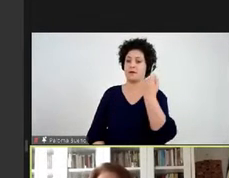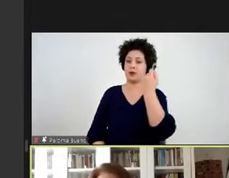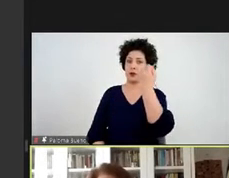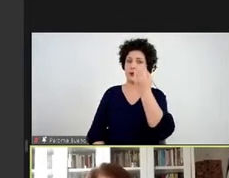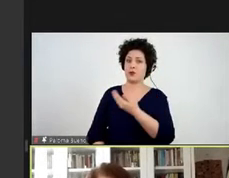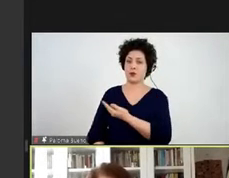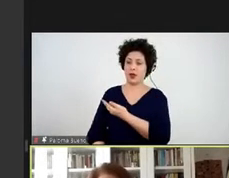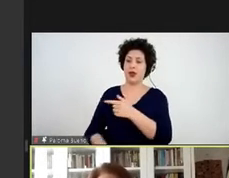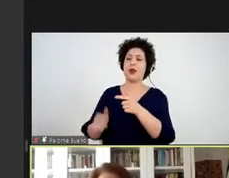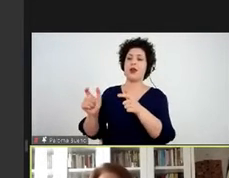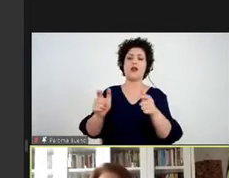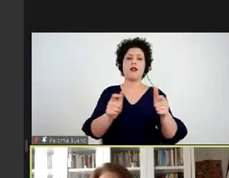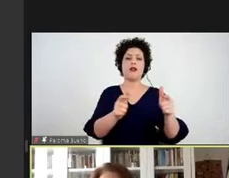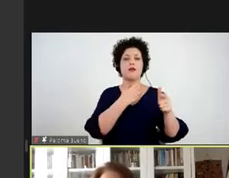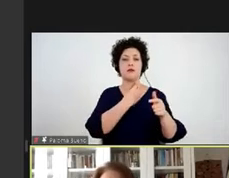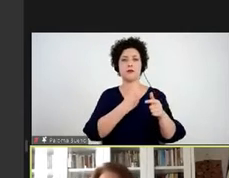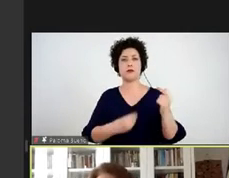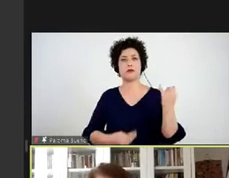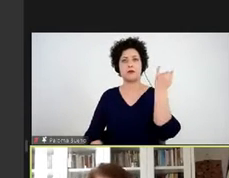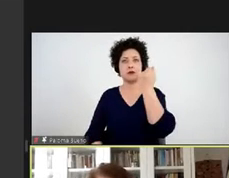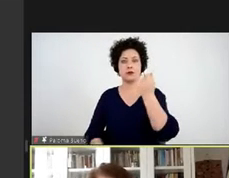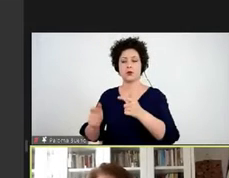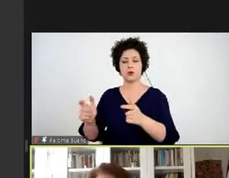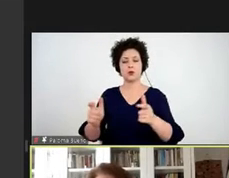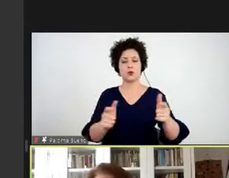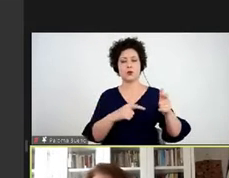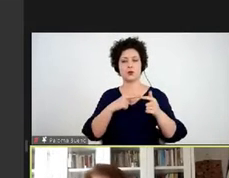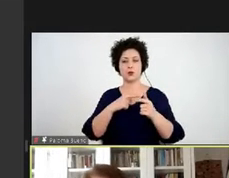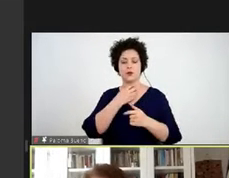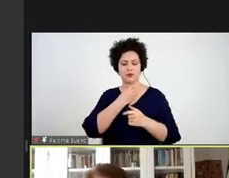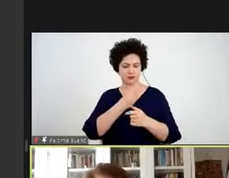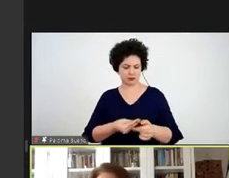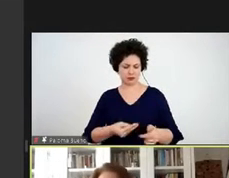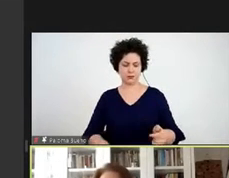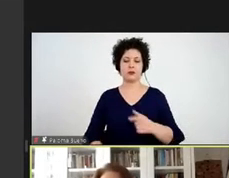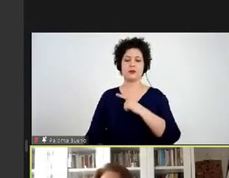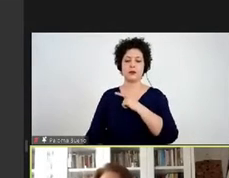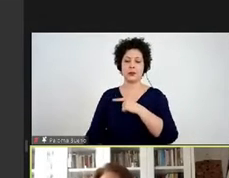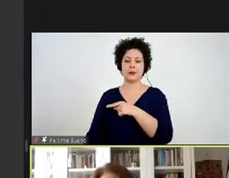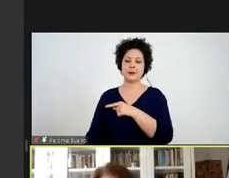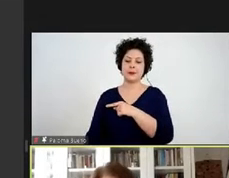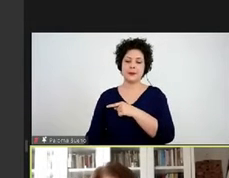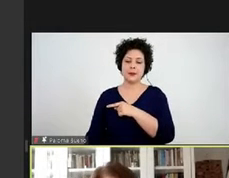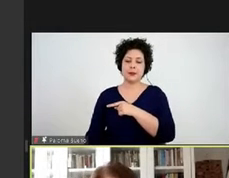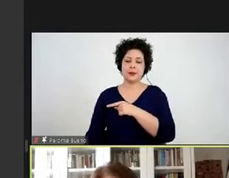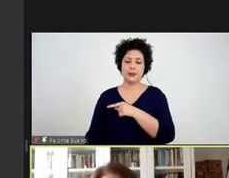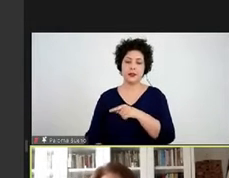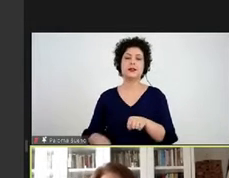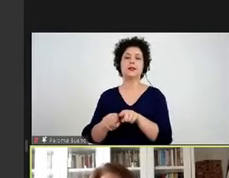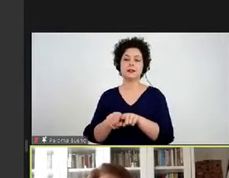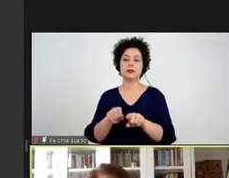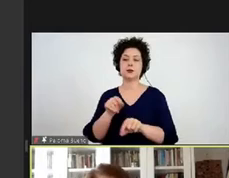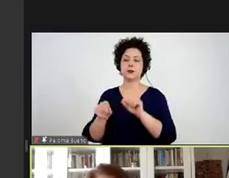desses espaços nos locais em que eles existem, né? E também